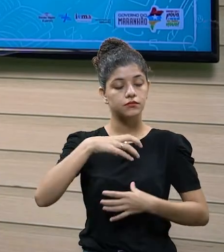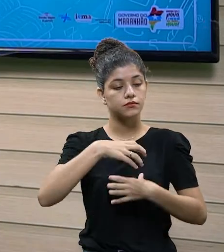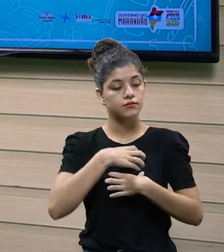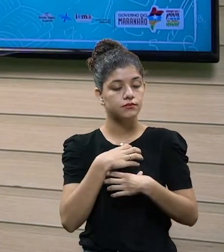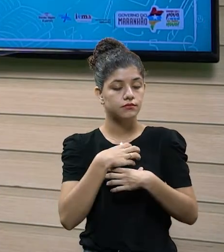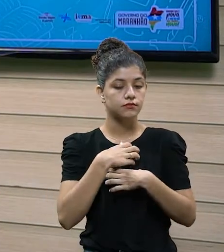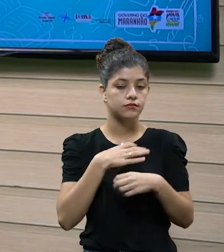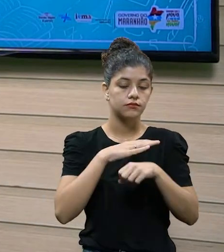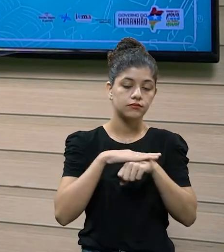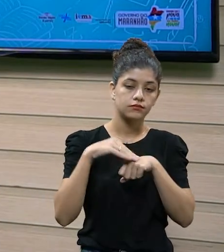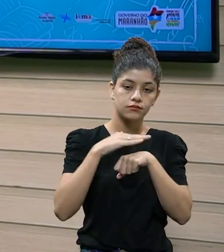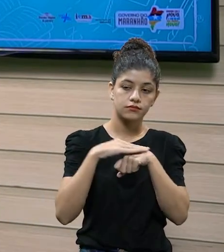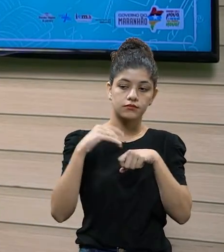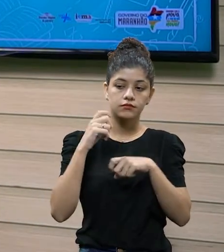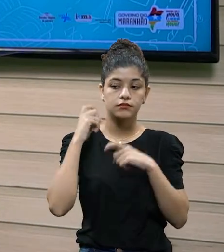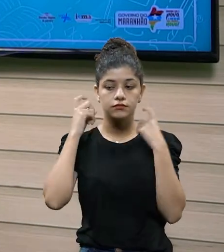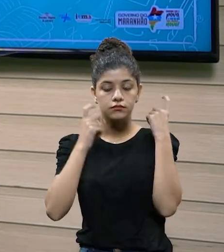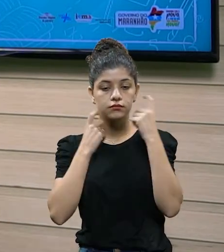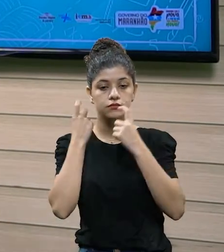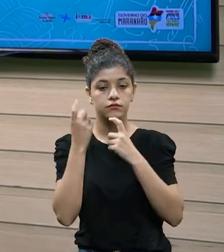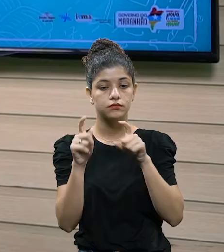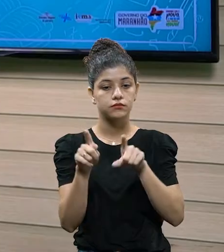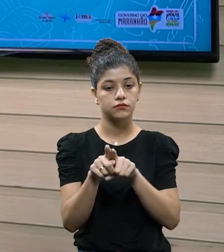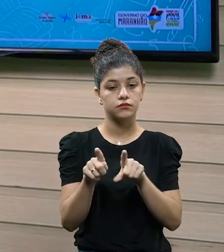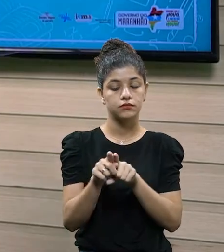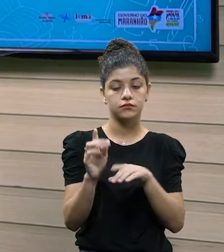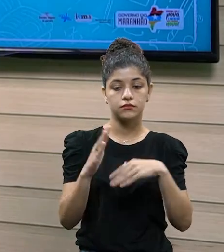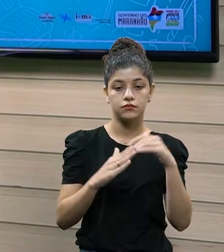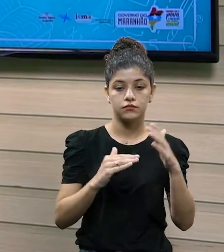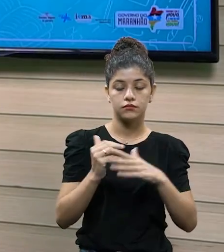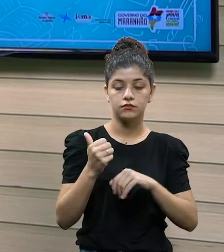afeto, as quais eu me preocupo, e sem falar que elas são